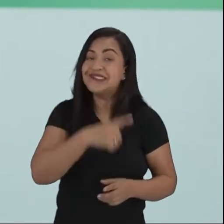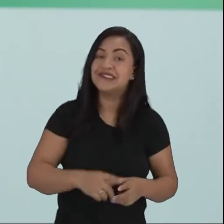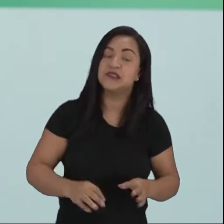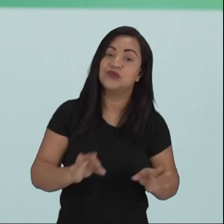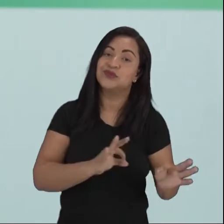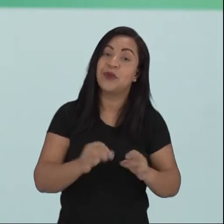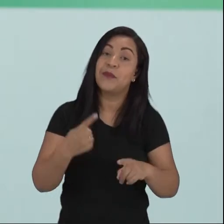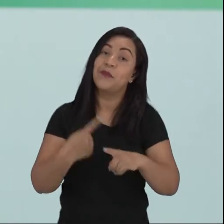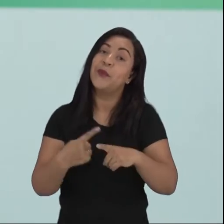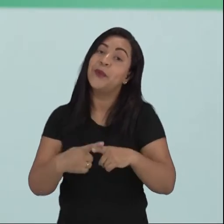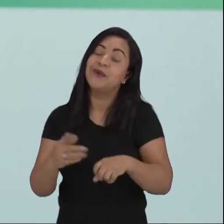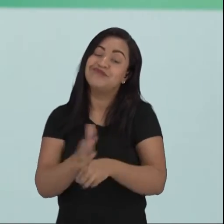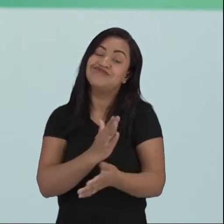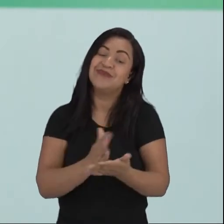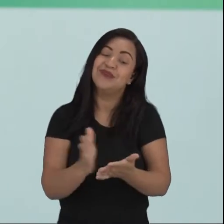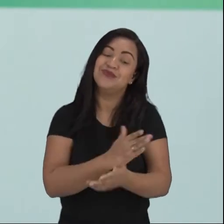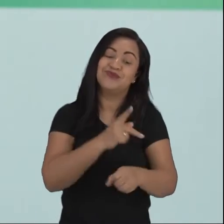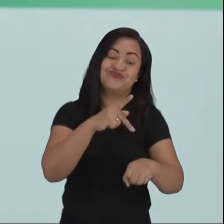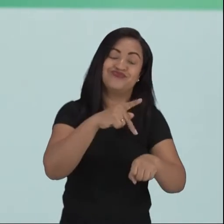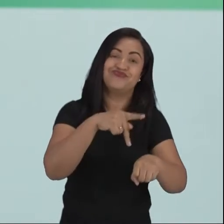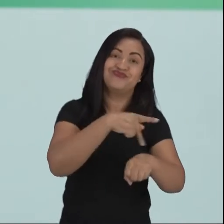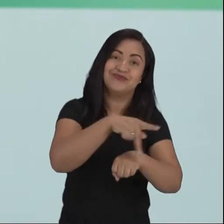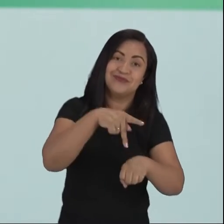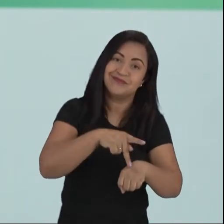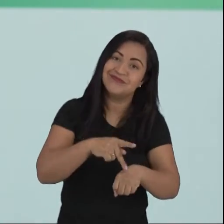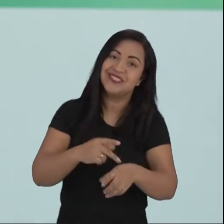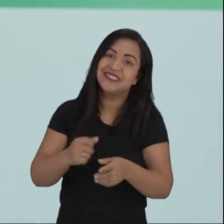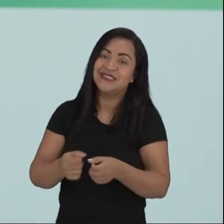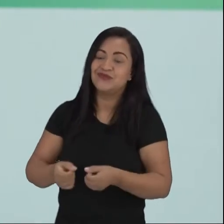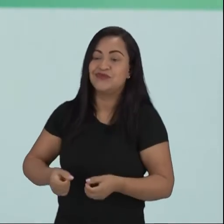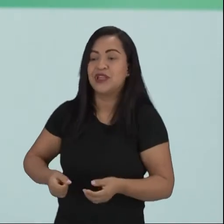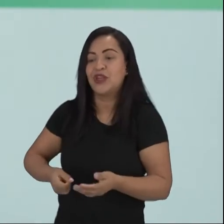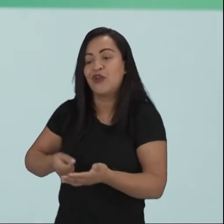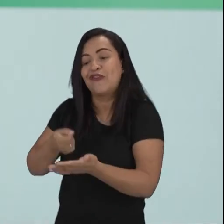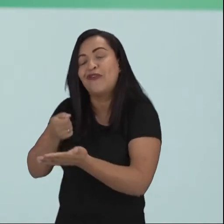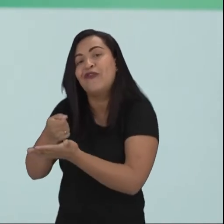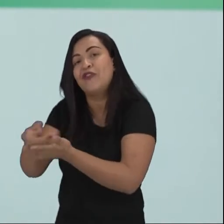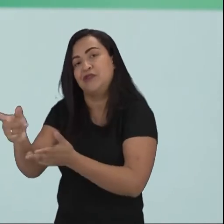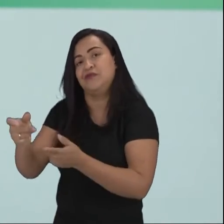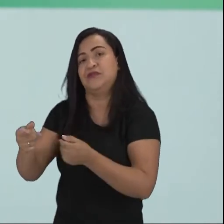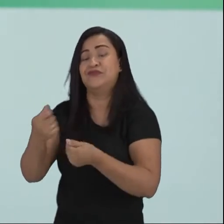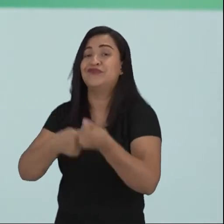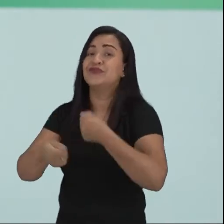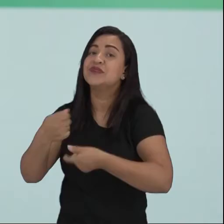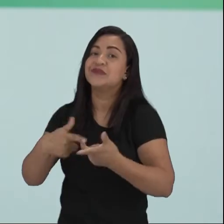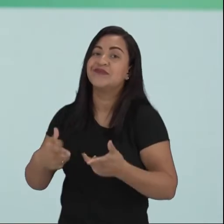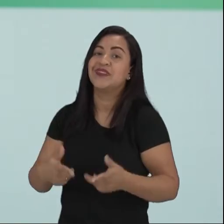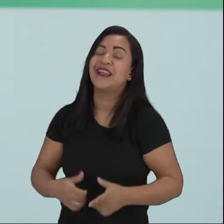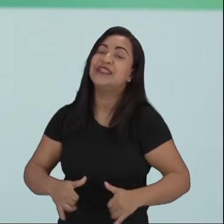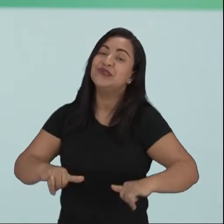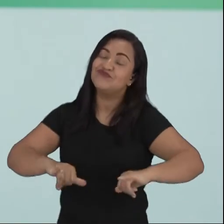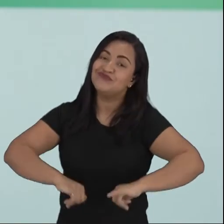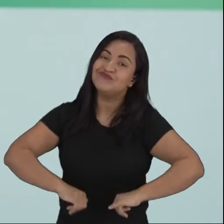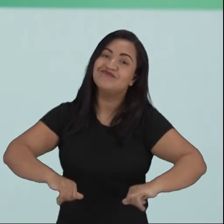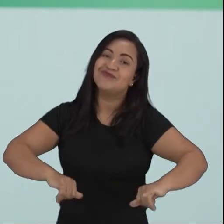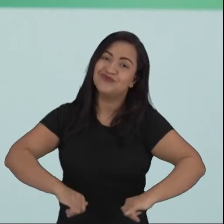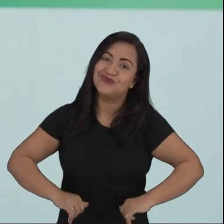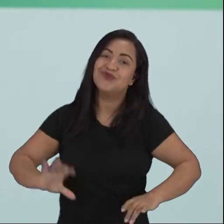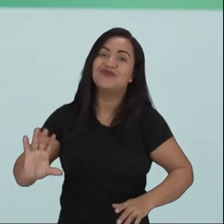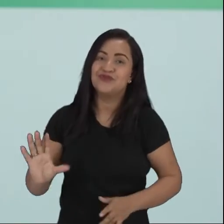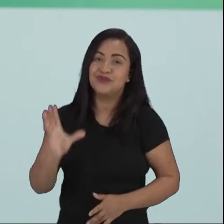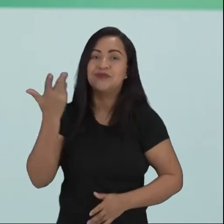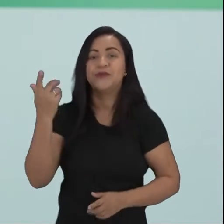países que não têm essa condição de investimento ou não investem porque não querem, sofrem ainda com essas situações. Por isso que